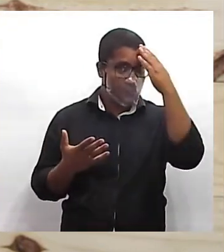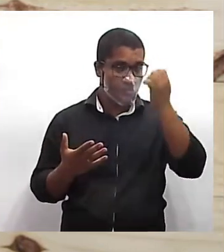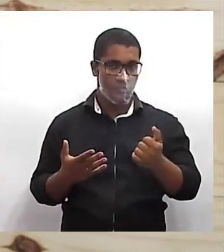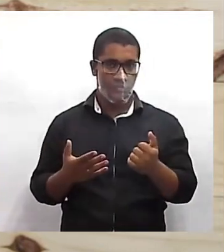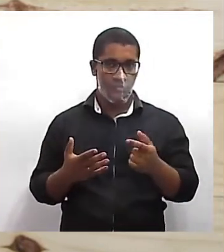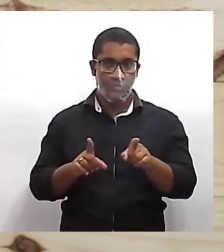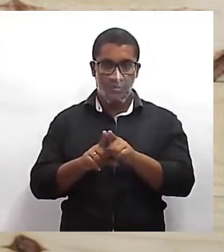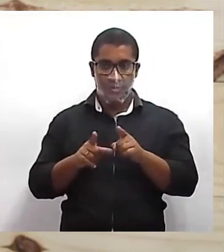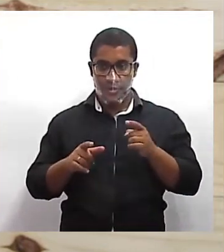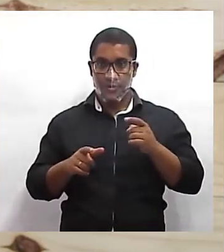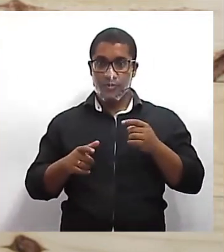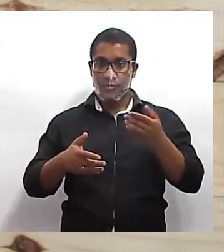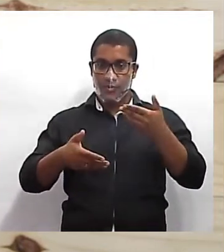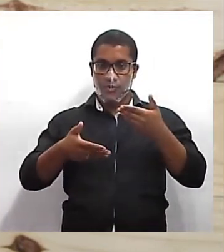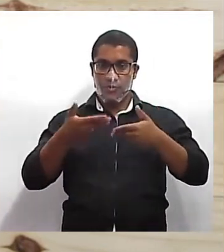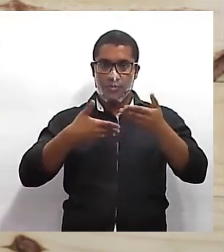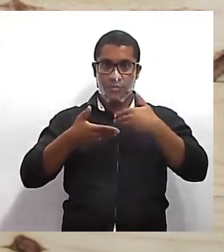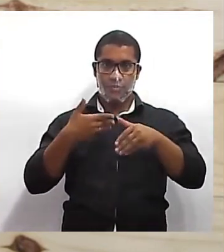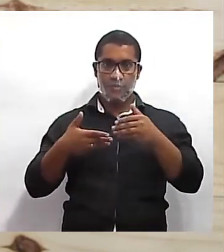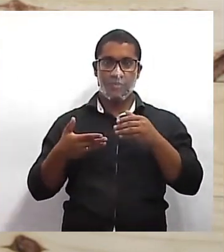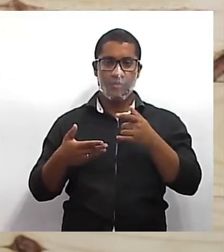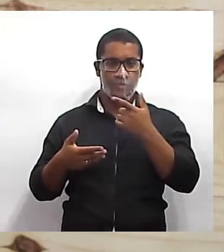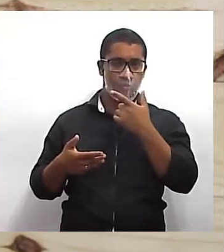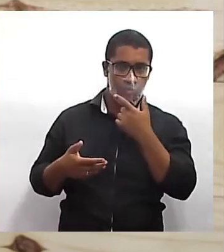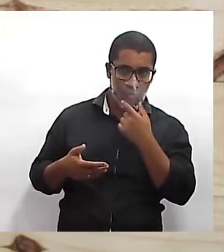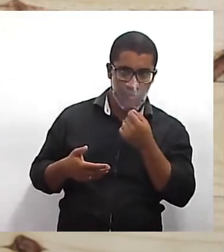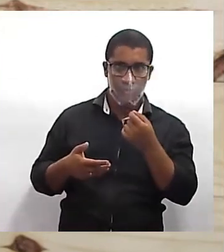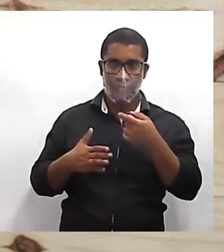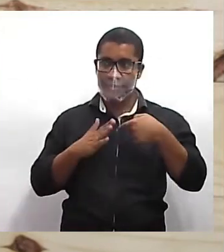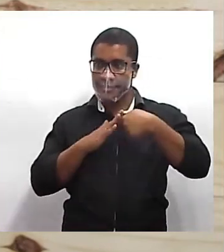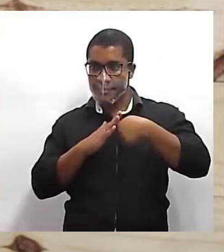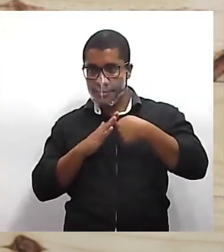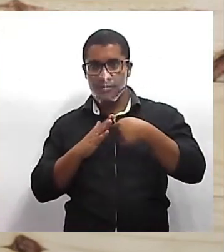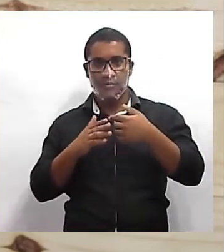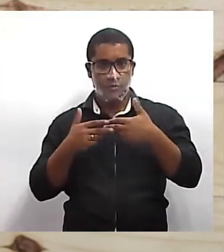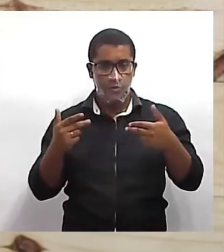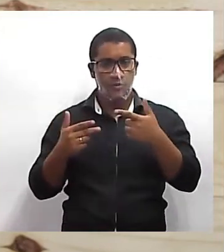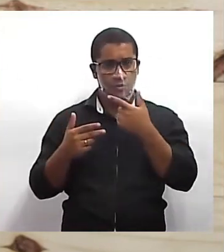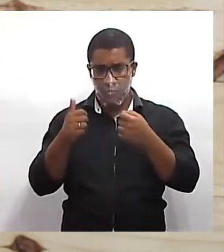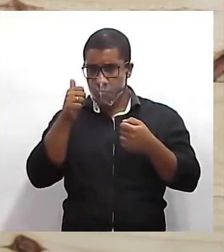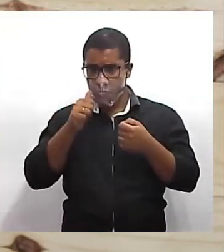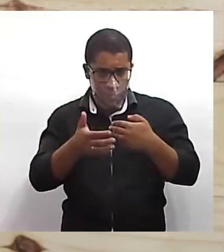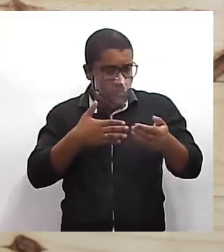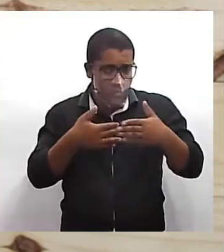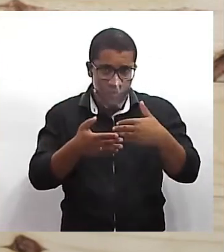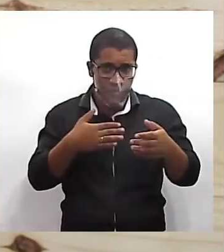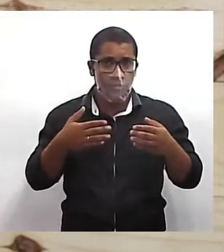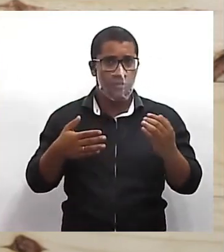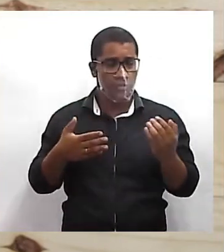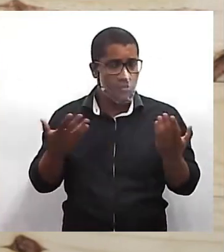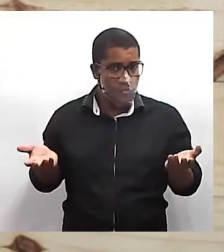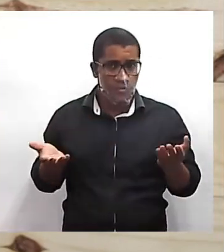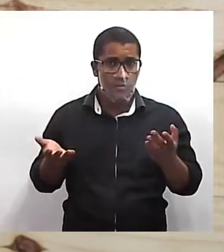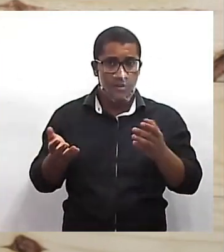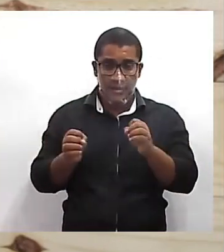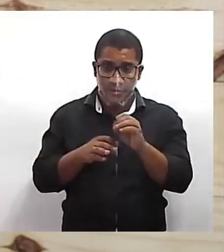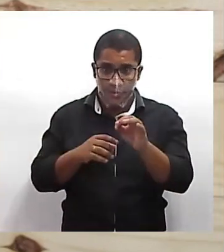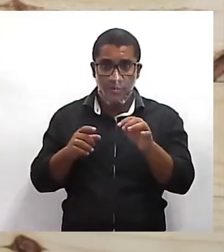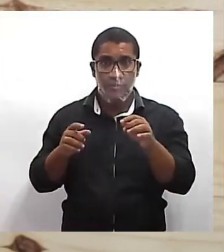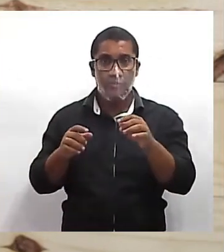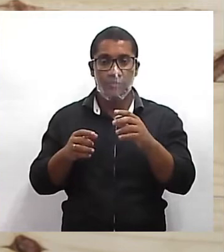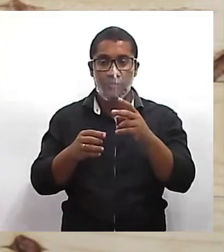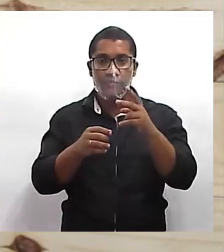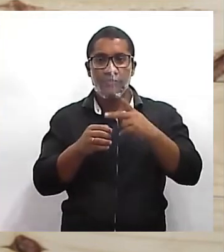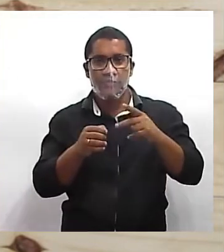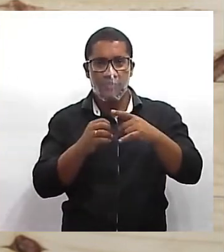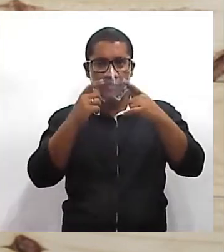a prevenção, né? O homem, a mulher, enfim. A educação também contribui a diminuir a violência, Diminui a violência